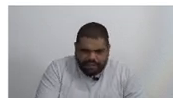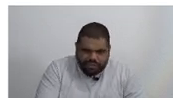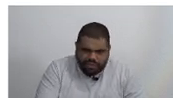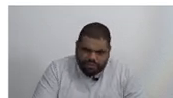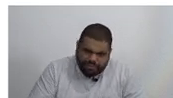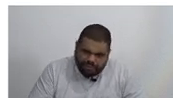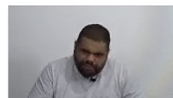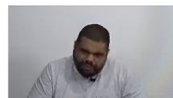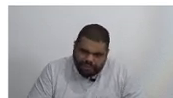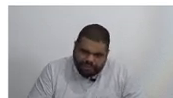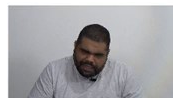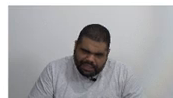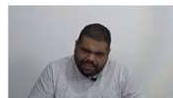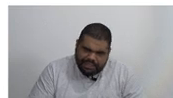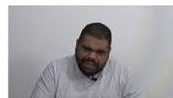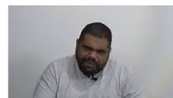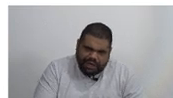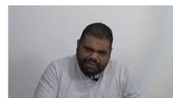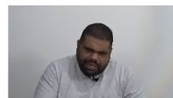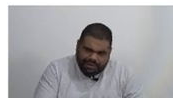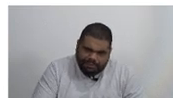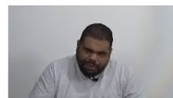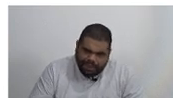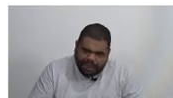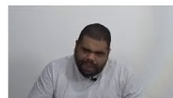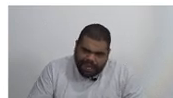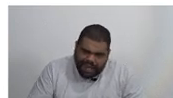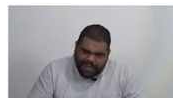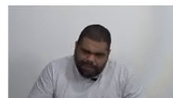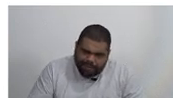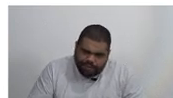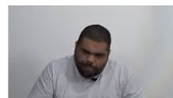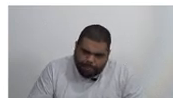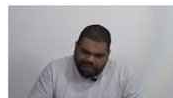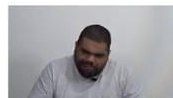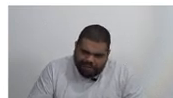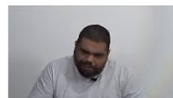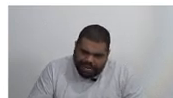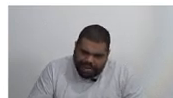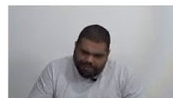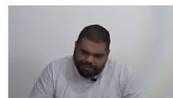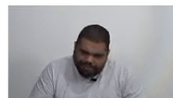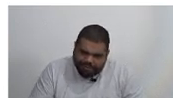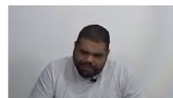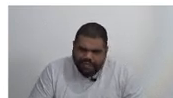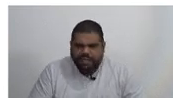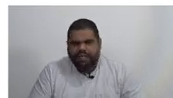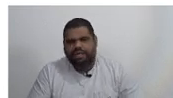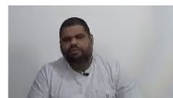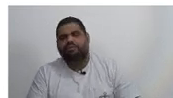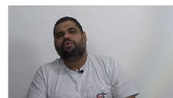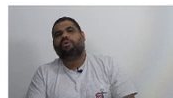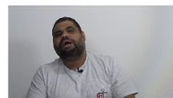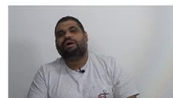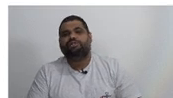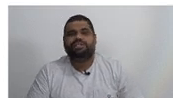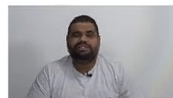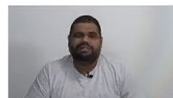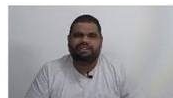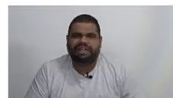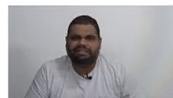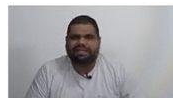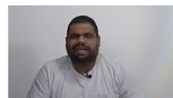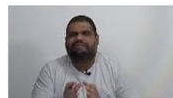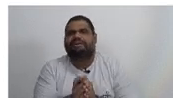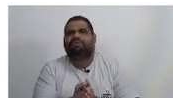E isso tem que ser igual a zero. Aí, pessoal, para fatorar, eu vou colocar o x